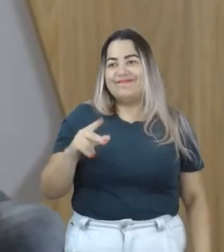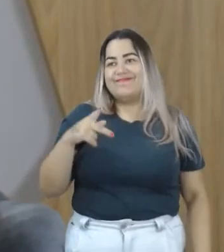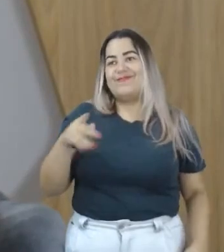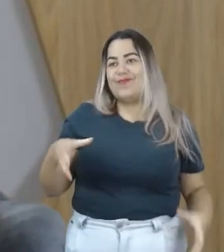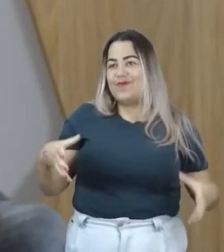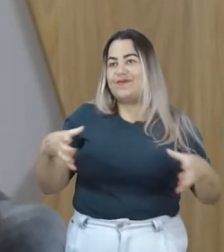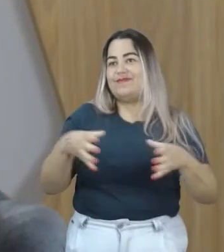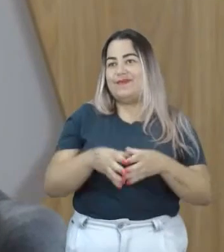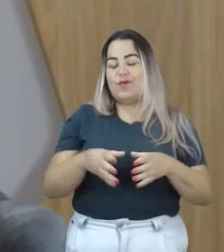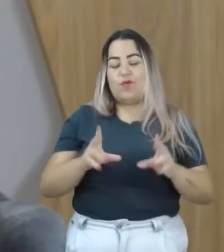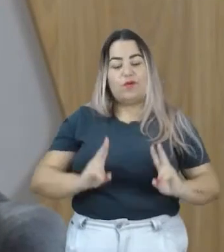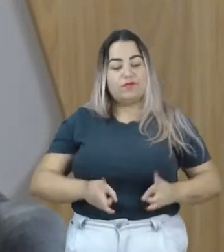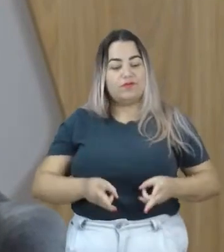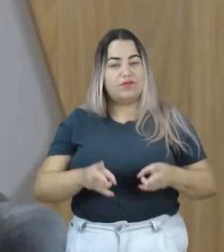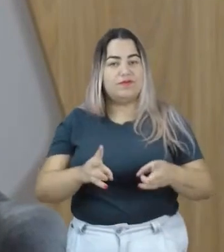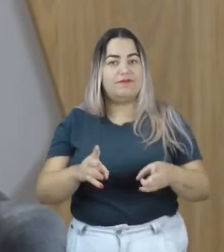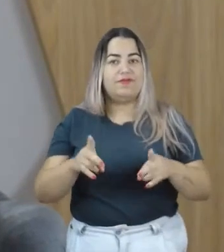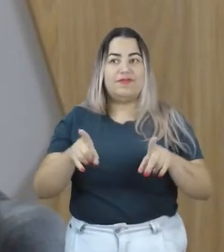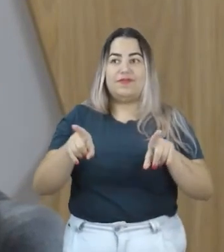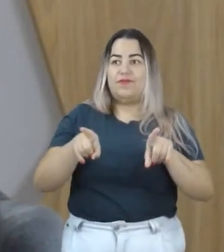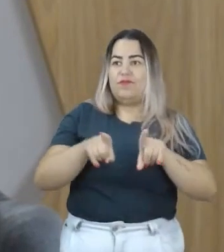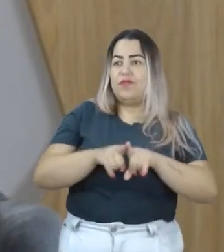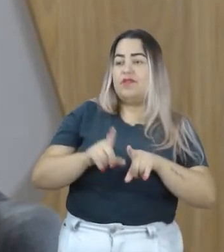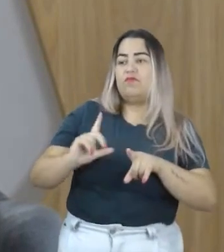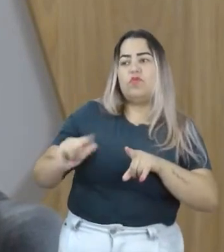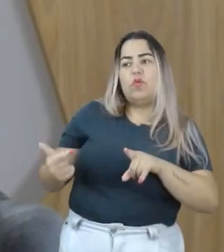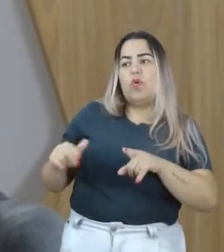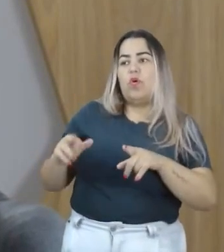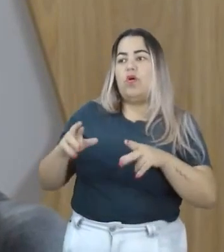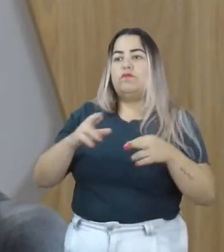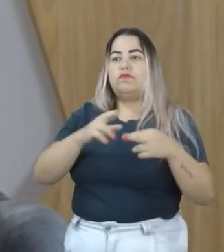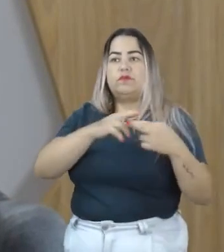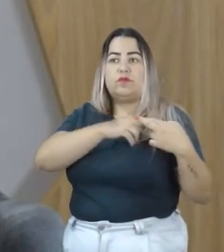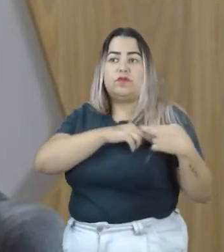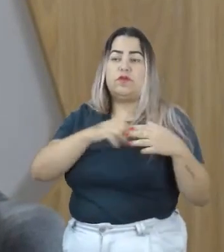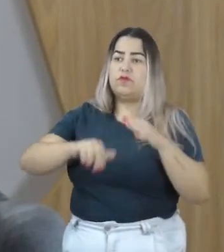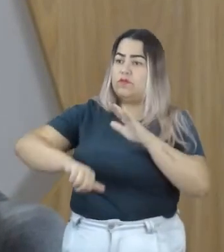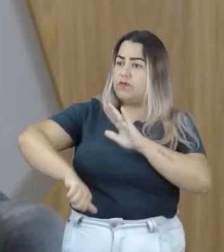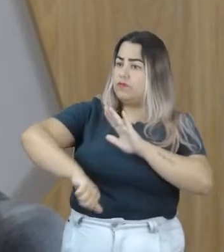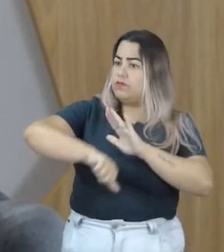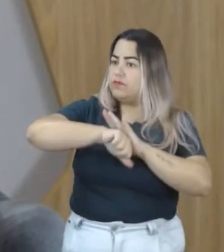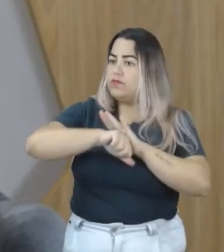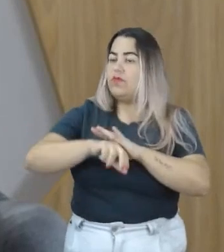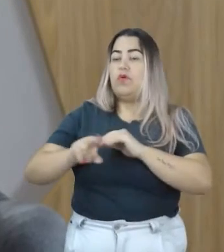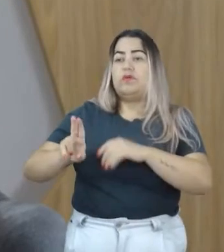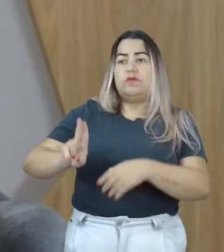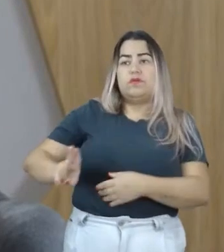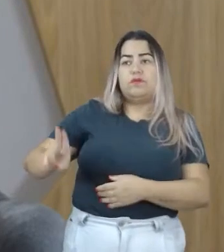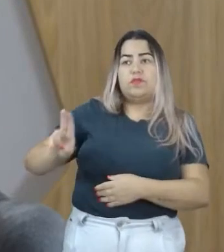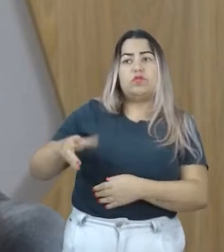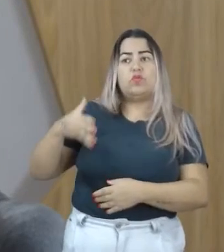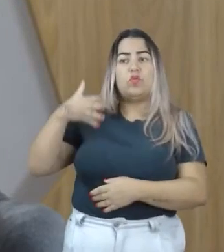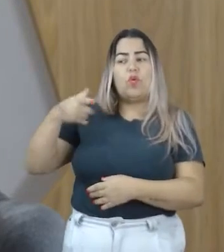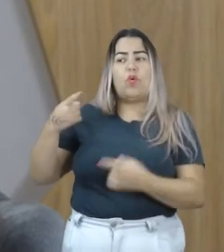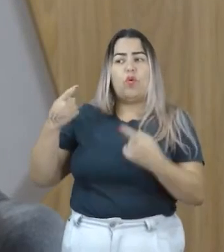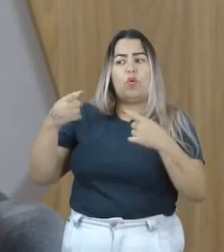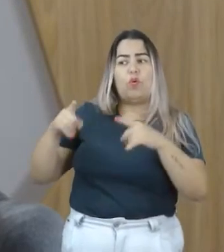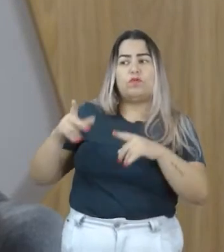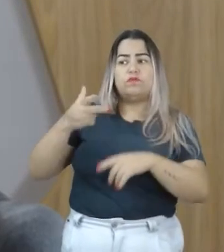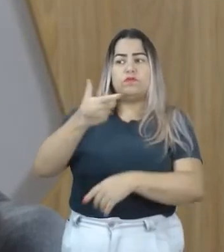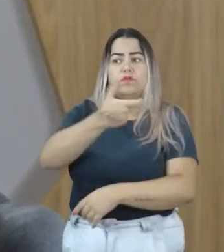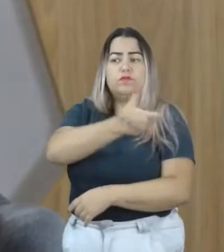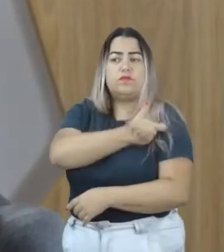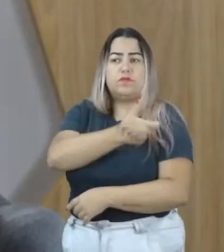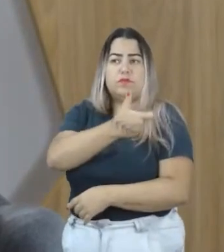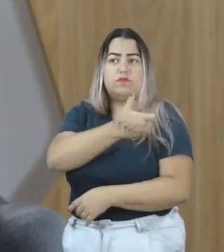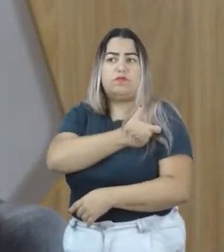turma continuam de forma irresponsável e criminosa, repito, se utilizando do discurso contra a vacina como uma